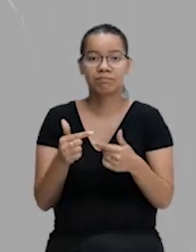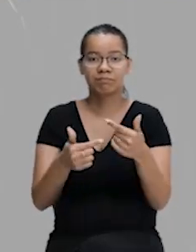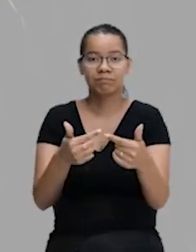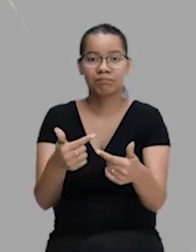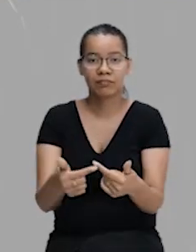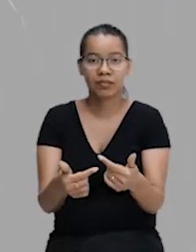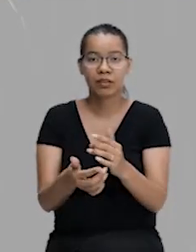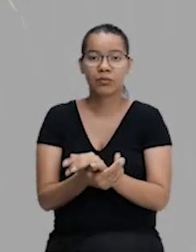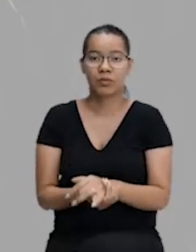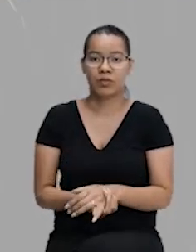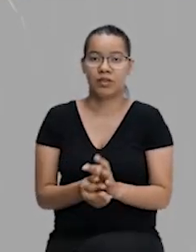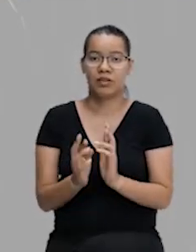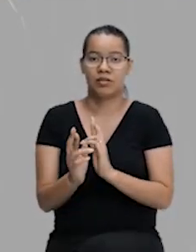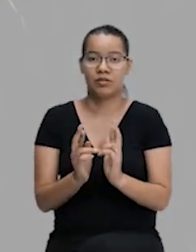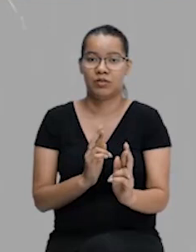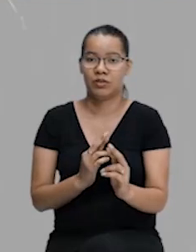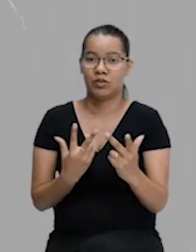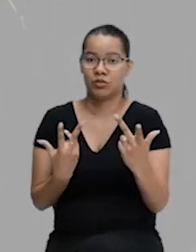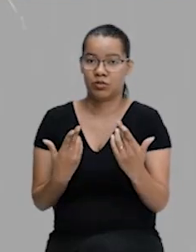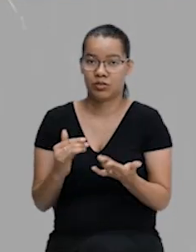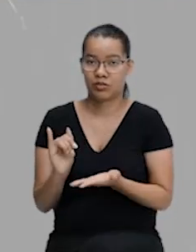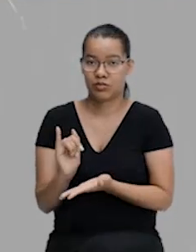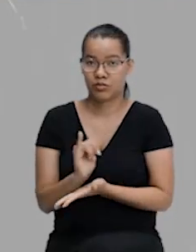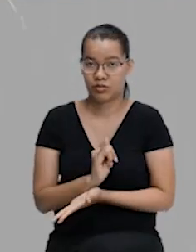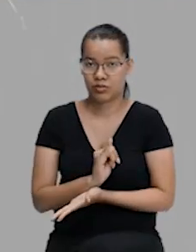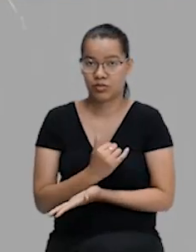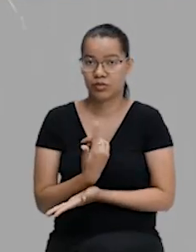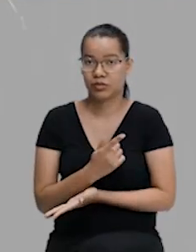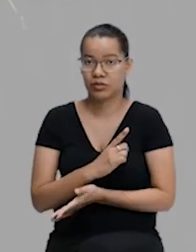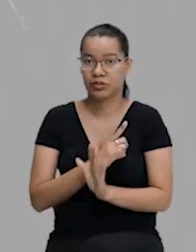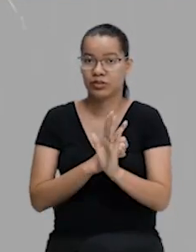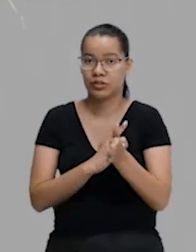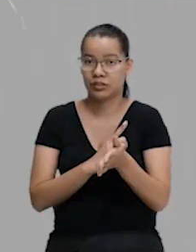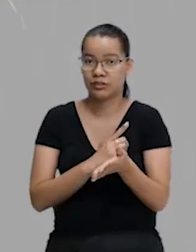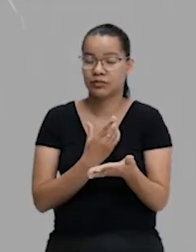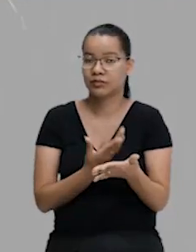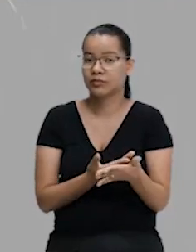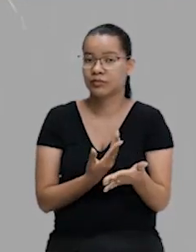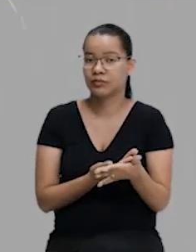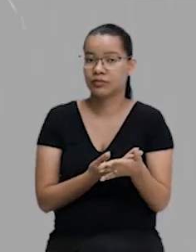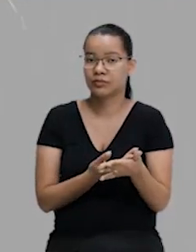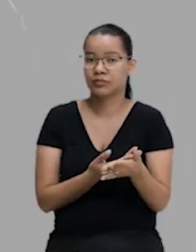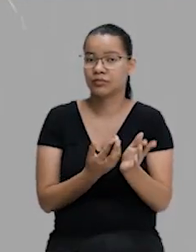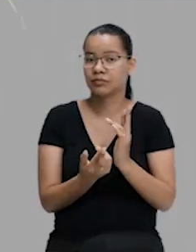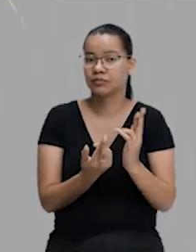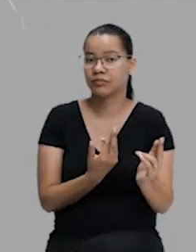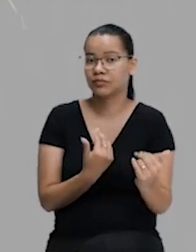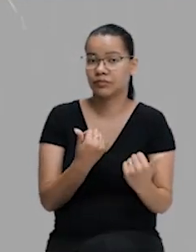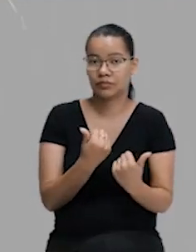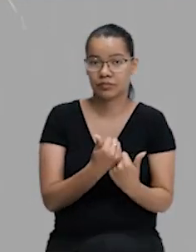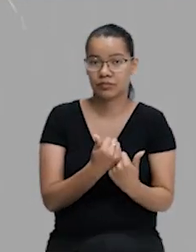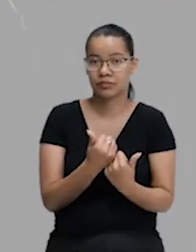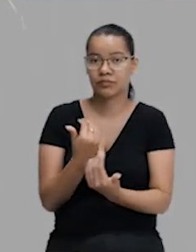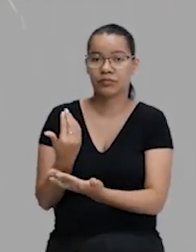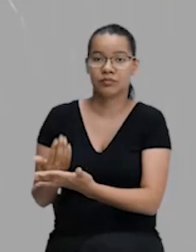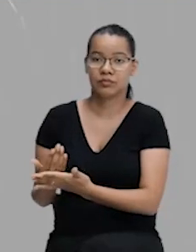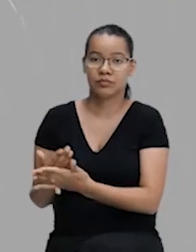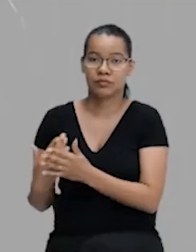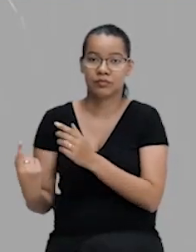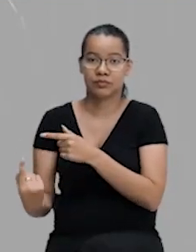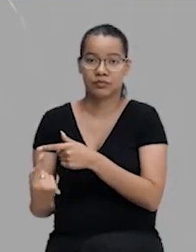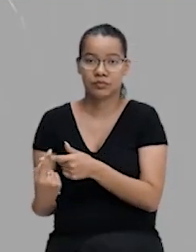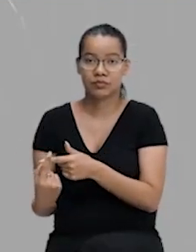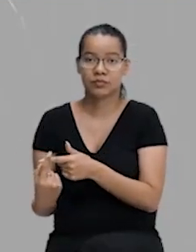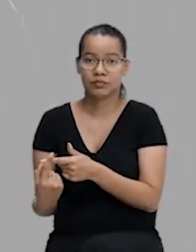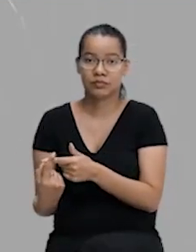as substâncias inorgânicas. Turminha, já trabalhamos as reações de substituição, reações de adição,